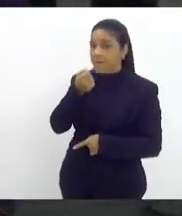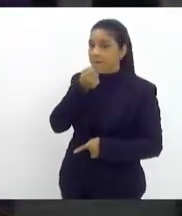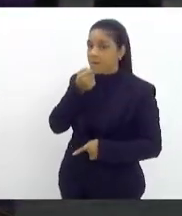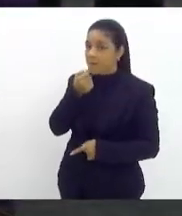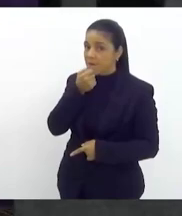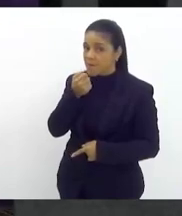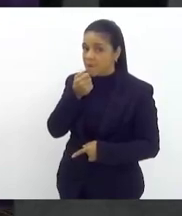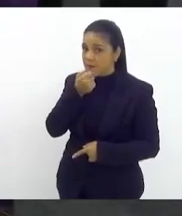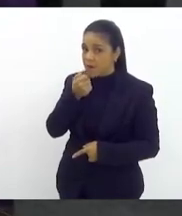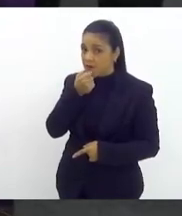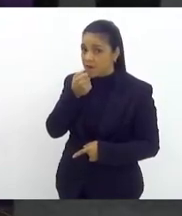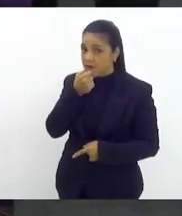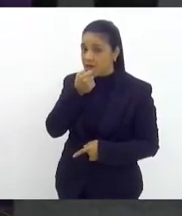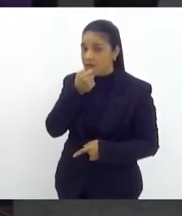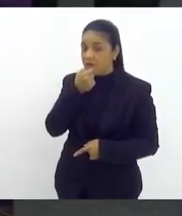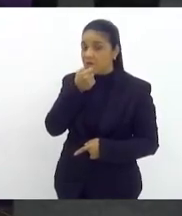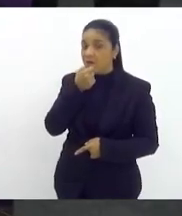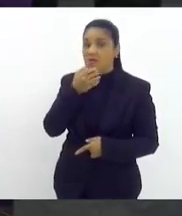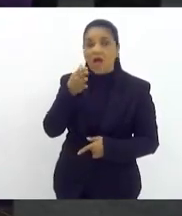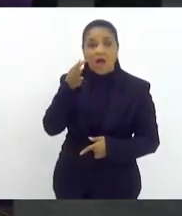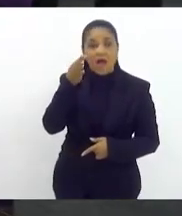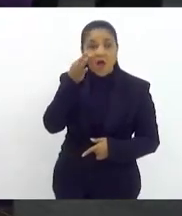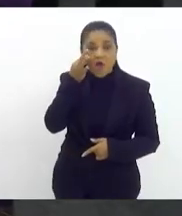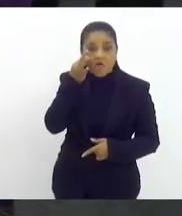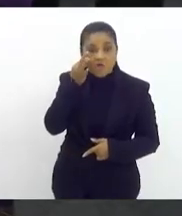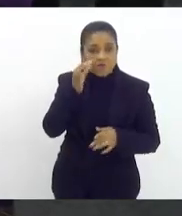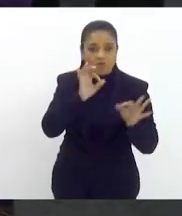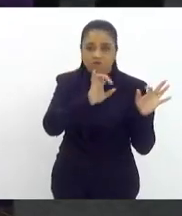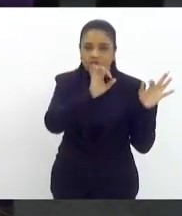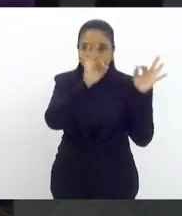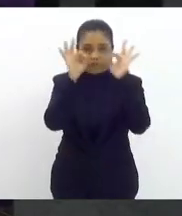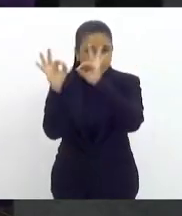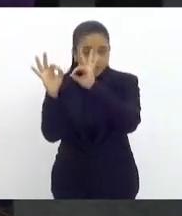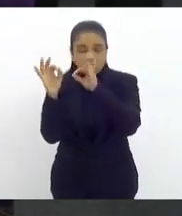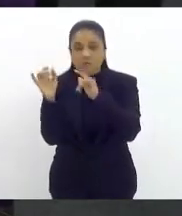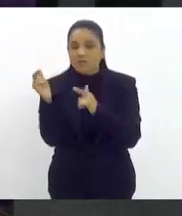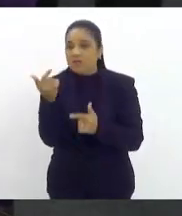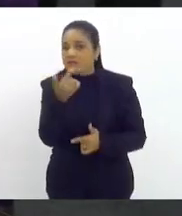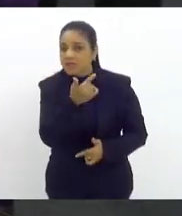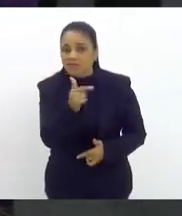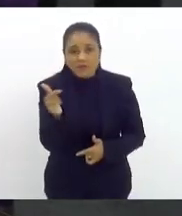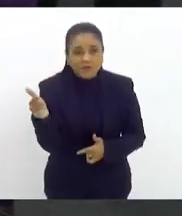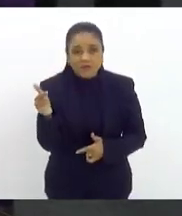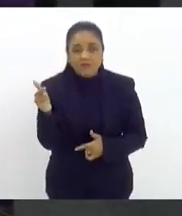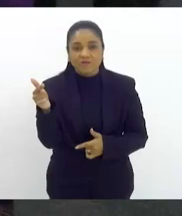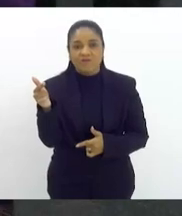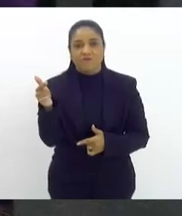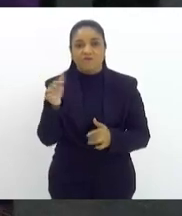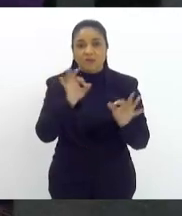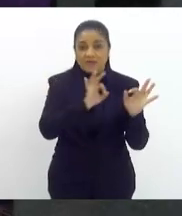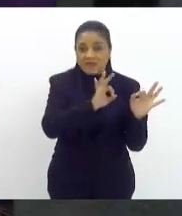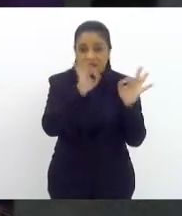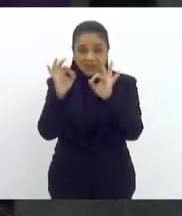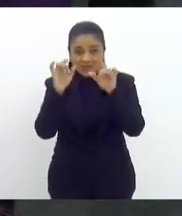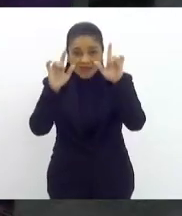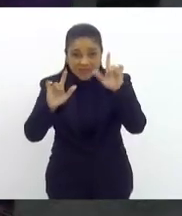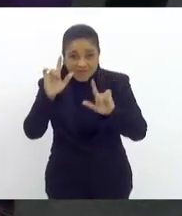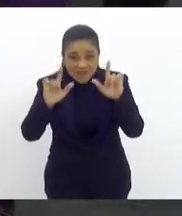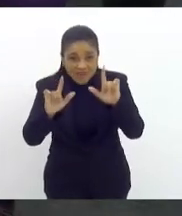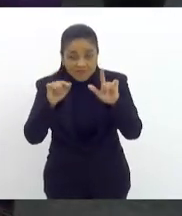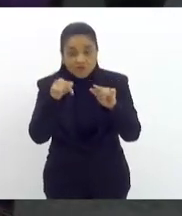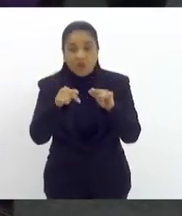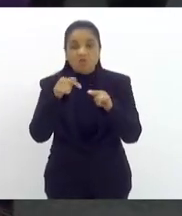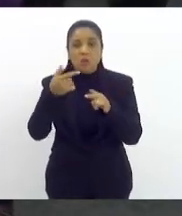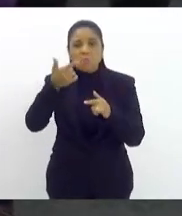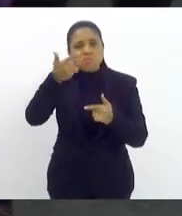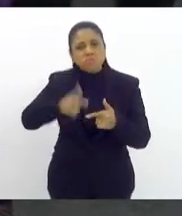problema é que não foi transmitido ao vivo, deixou de transmitir para transmitir um programa repetido. Isso não faz sentido, inclusive, de